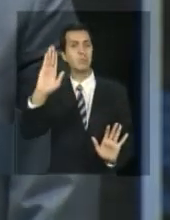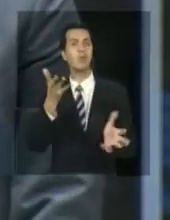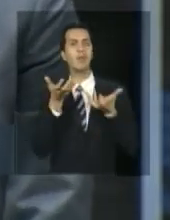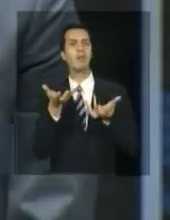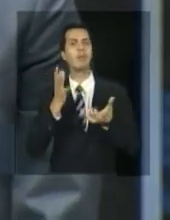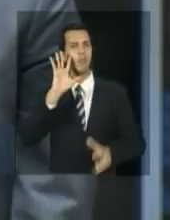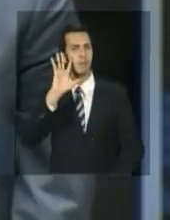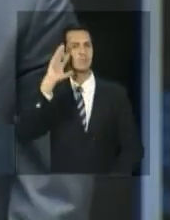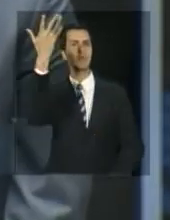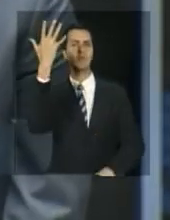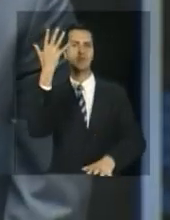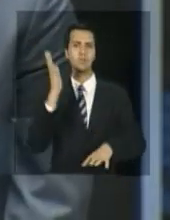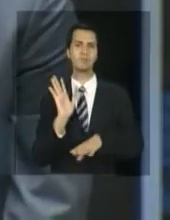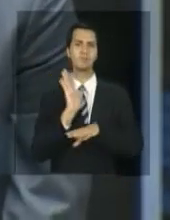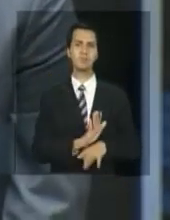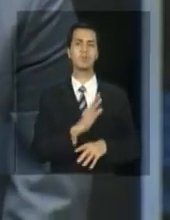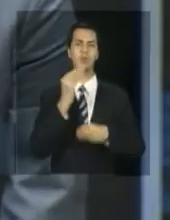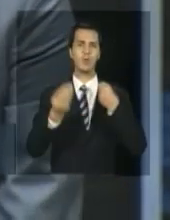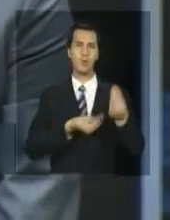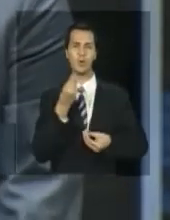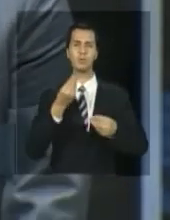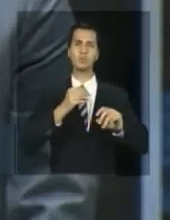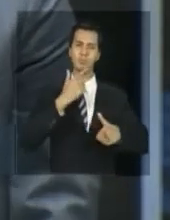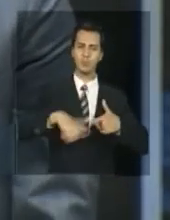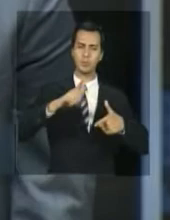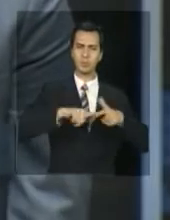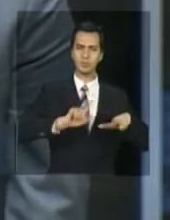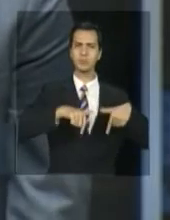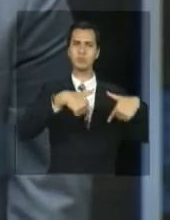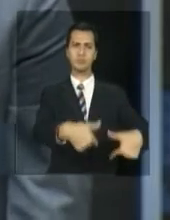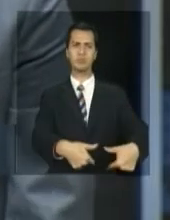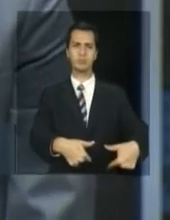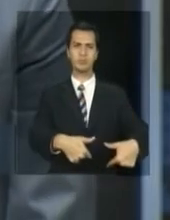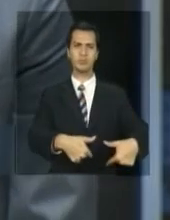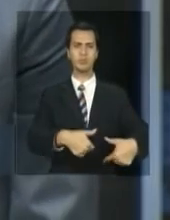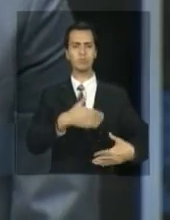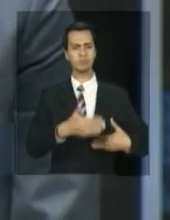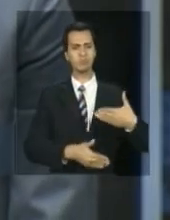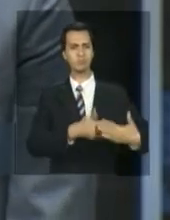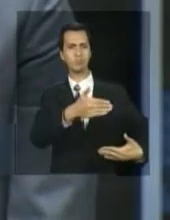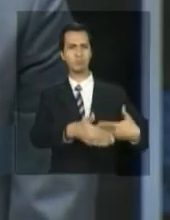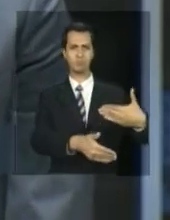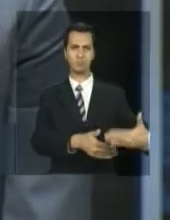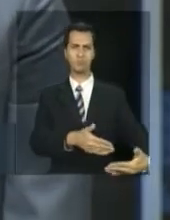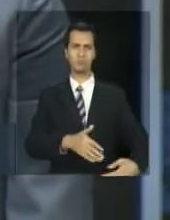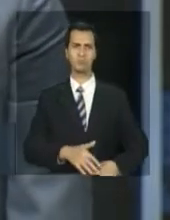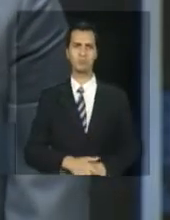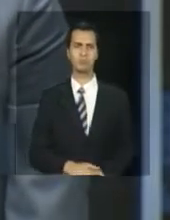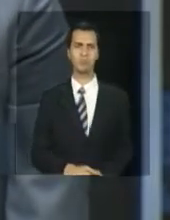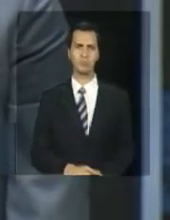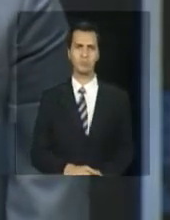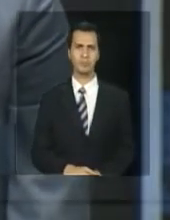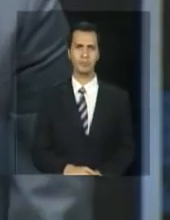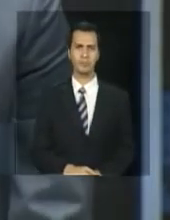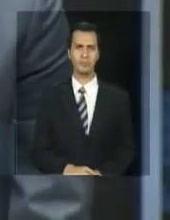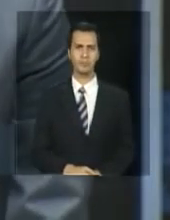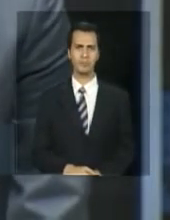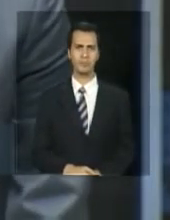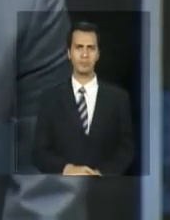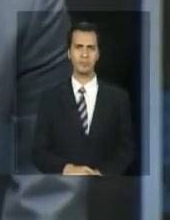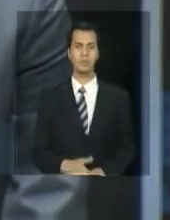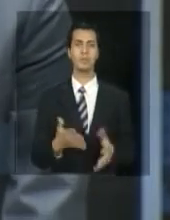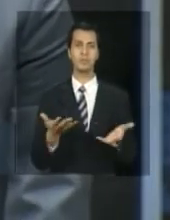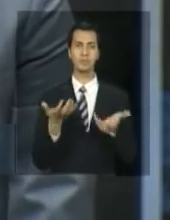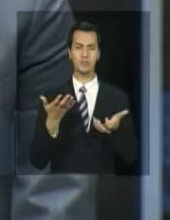solução legislativa aos desafios de nosso processo de desenvolvimento.